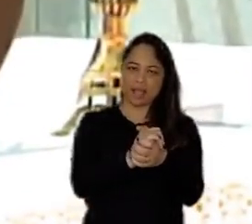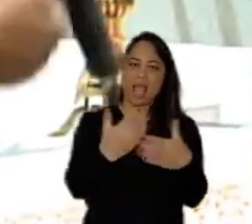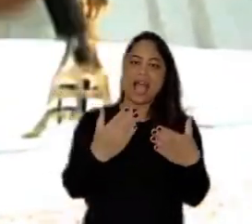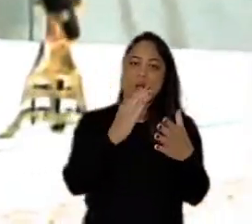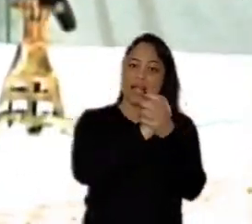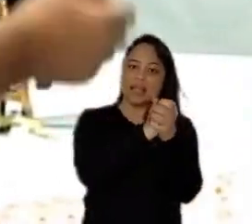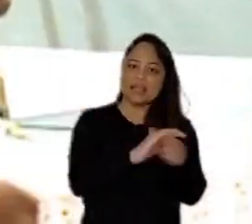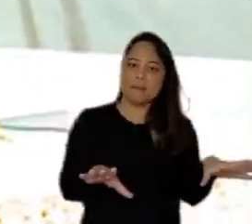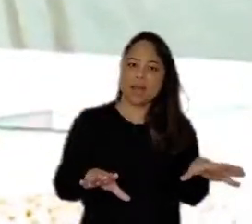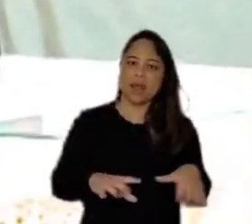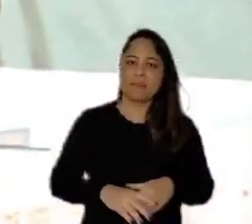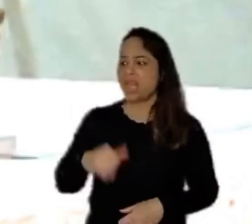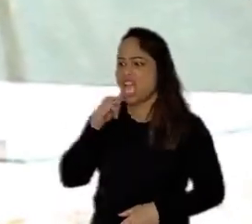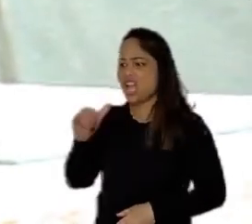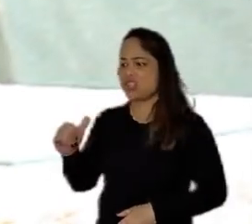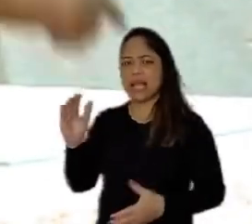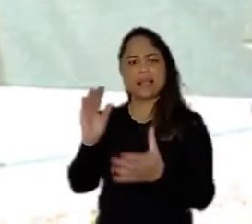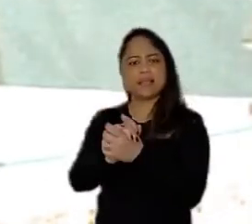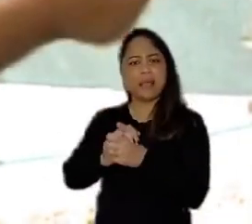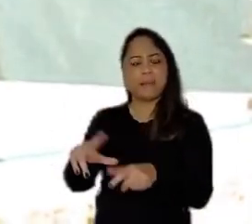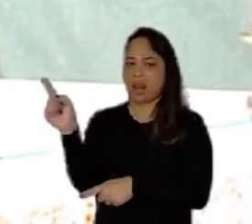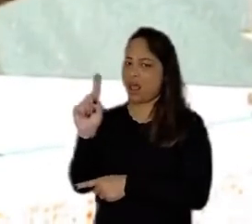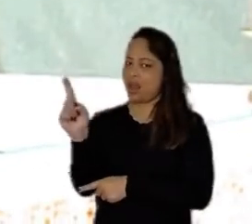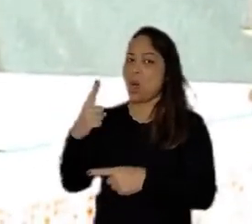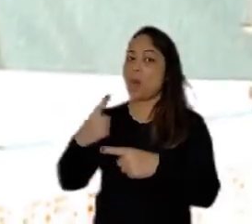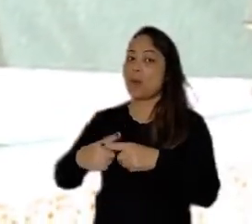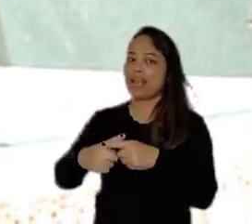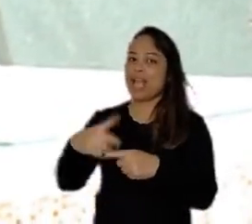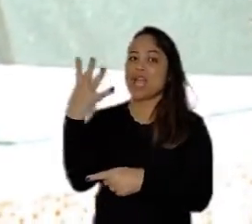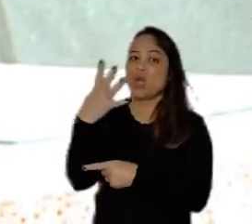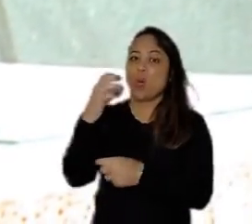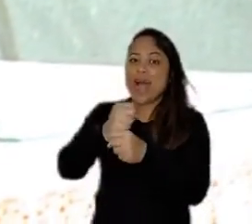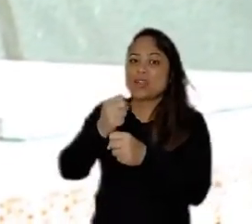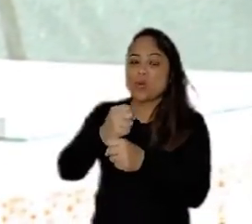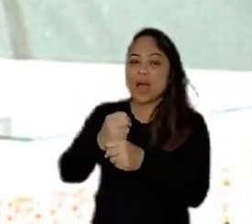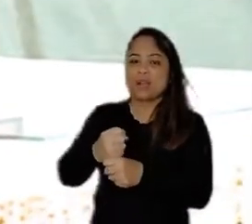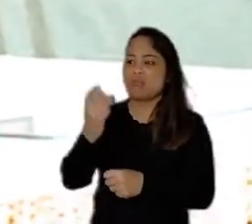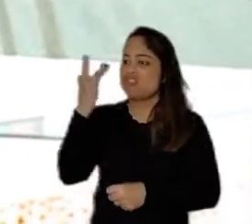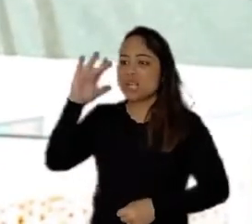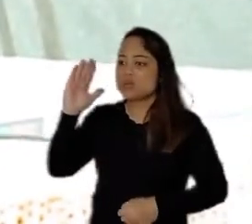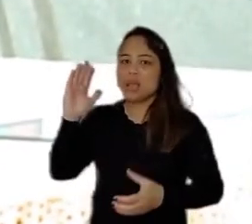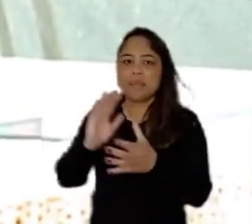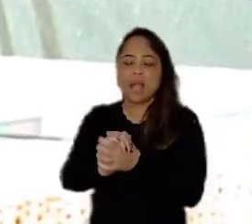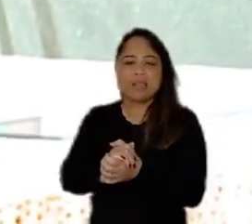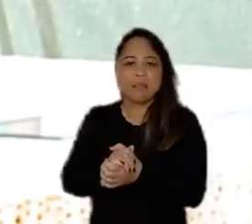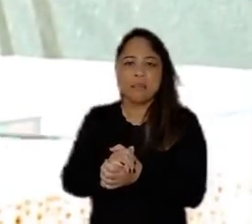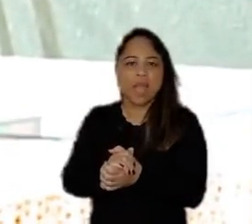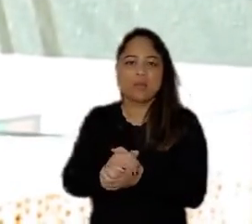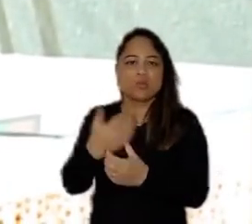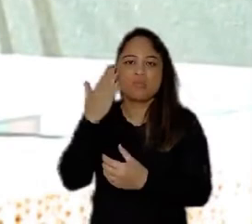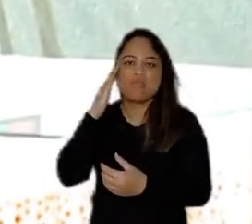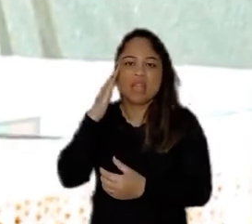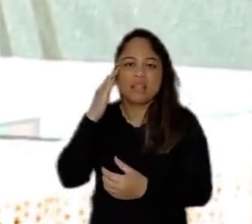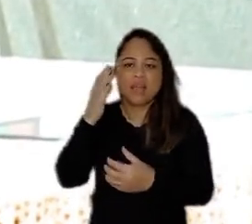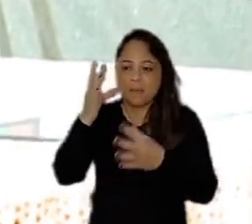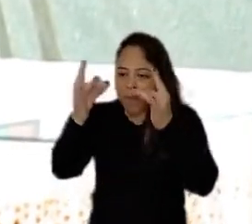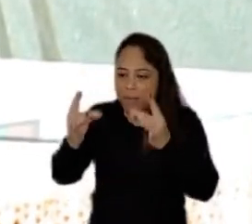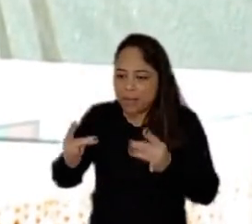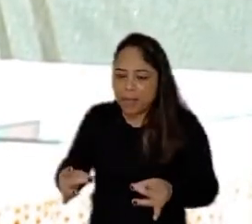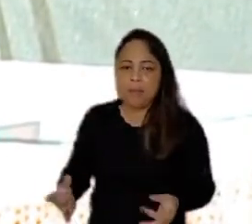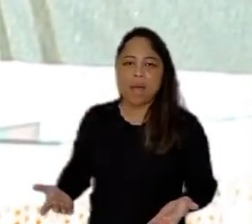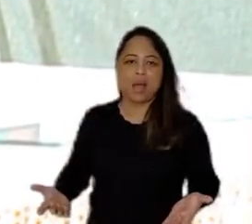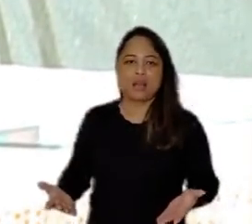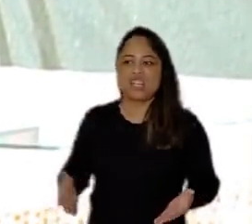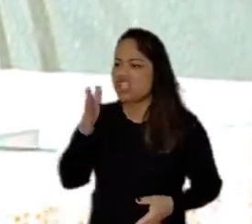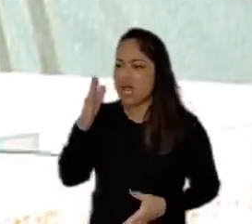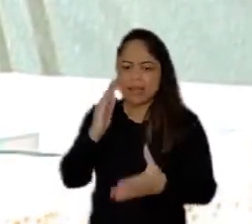disse: não separa. Por quê? Porque com 4 anos você nem sabe o que é casamento ainda, para aí ter crise, para pensar